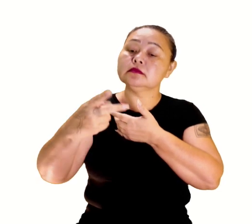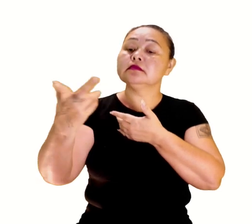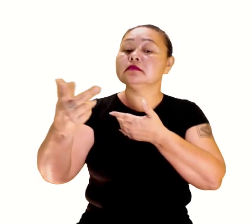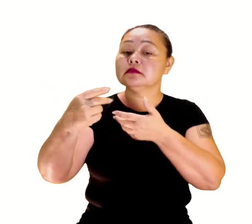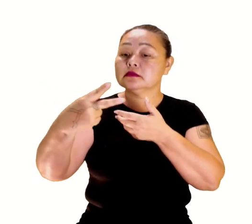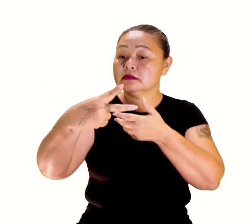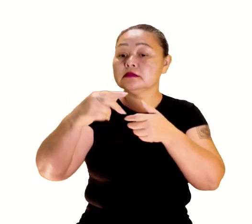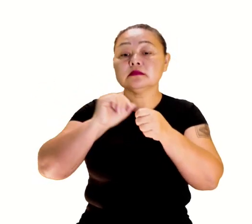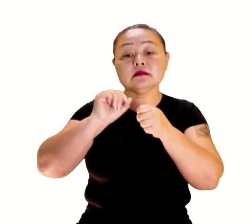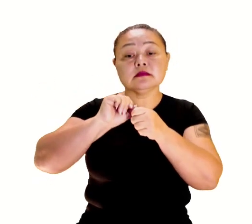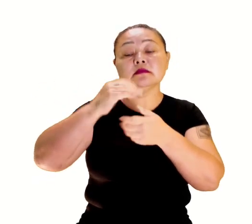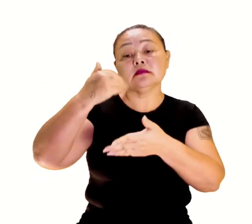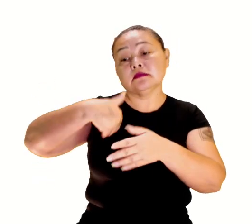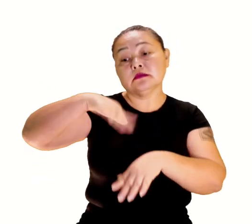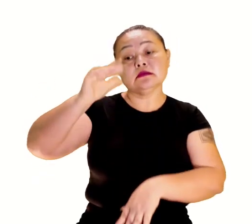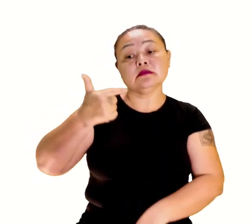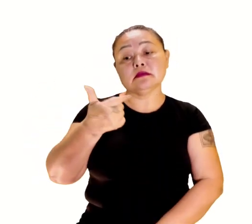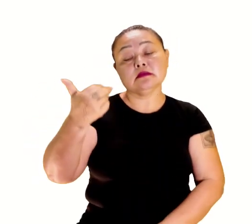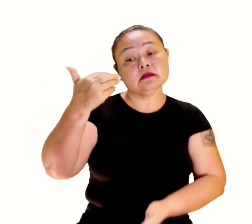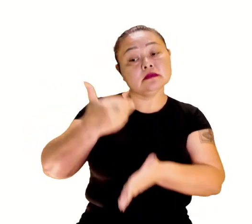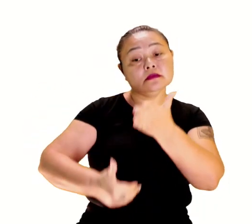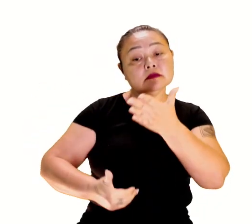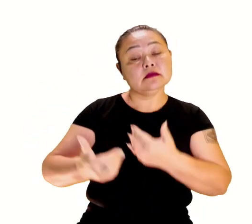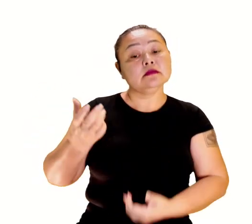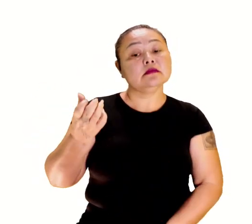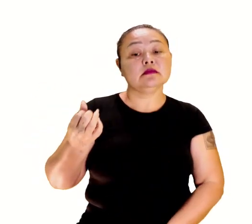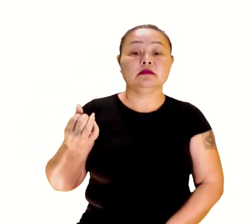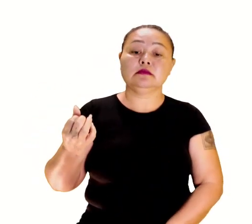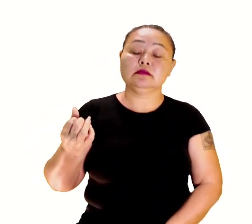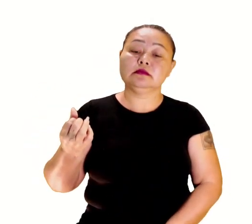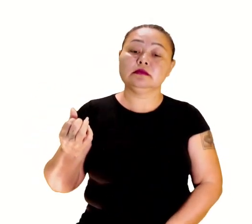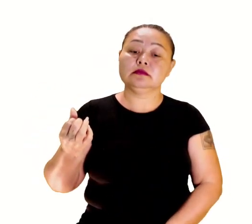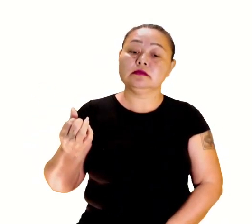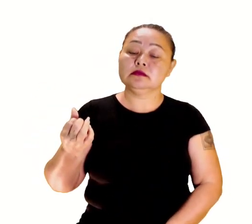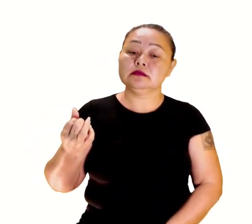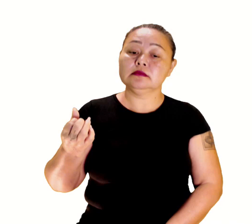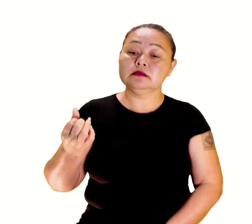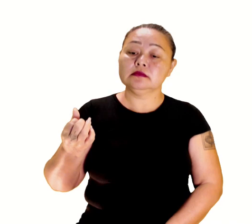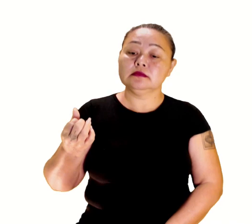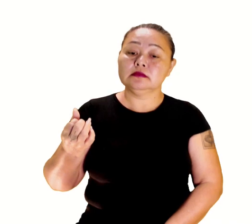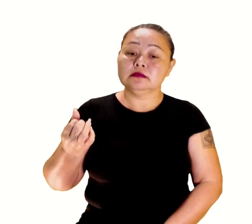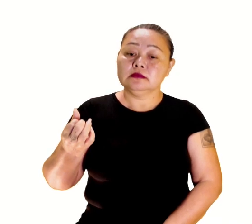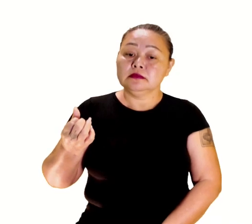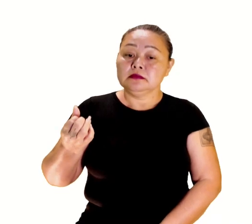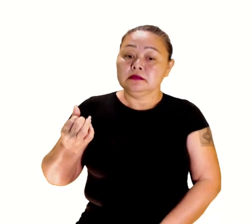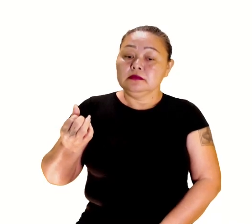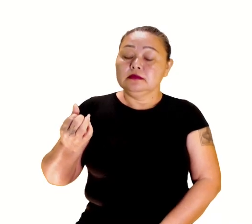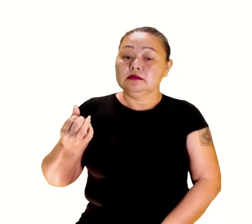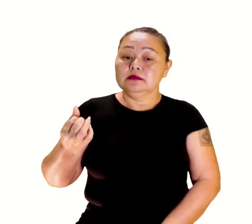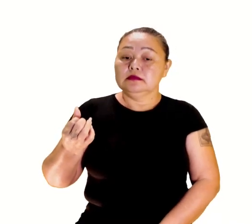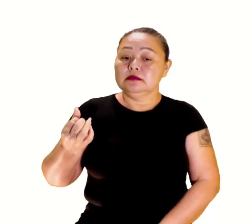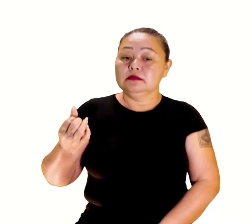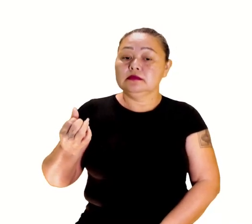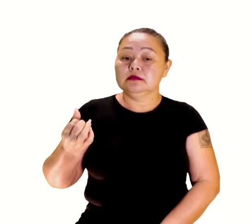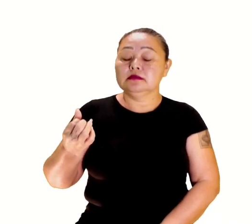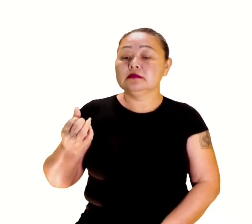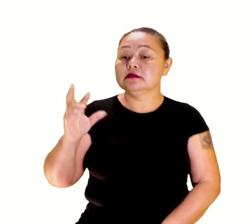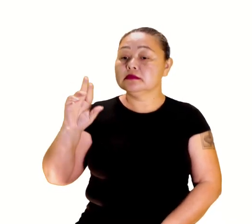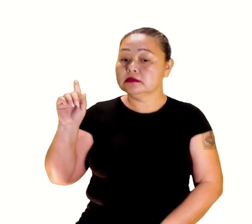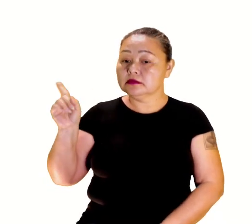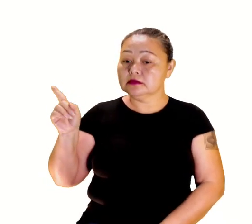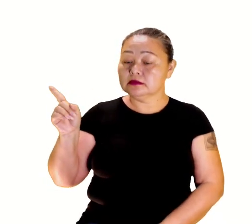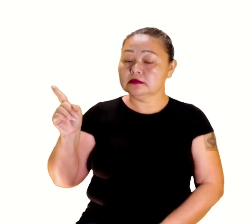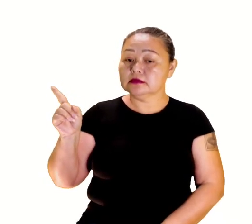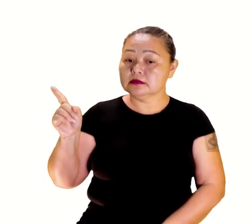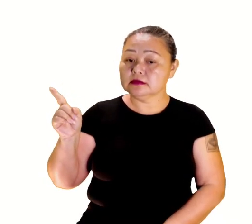maior que quem? 21 tira 15. Vai dar 6. Olha lá, 21 tira 15, vai dar 6. E esse caso aqui foi